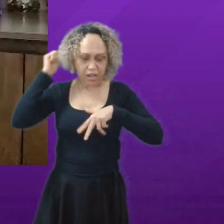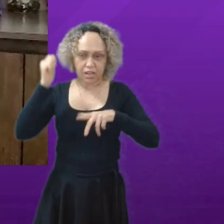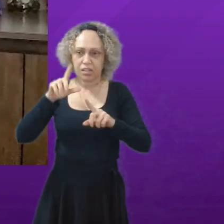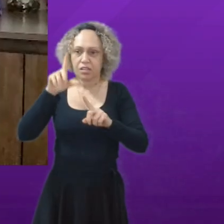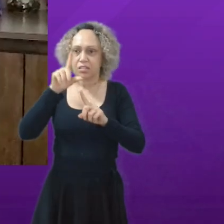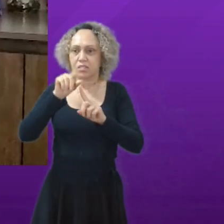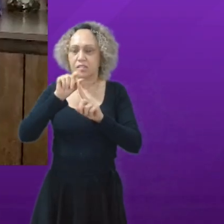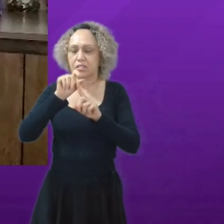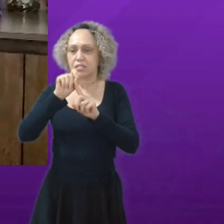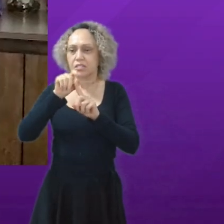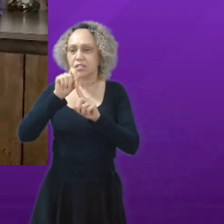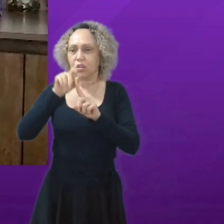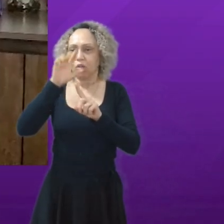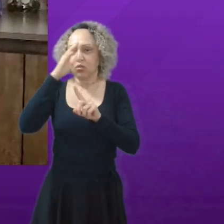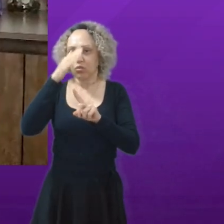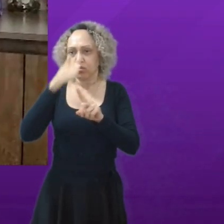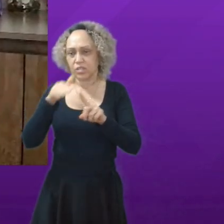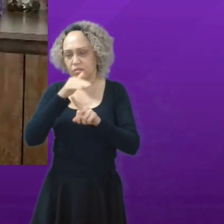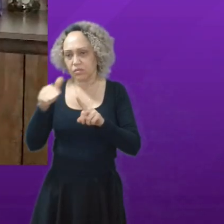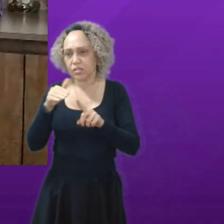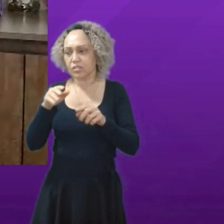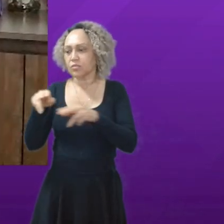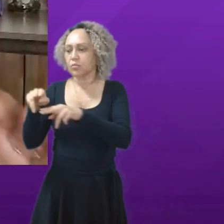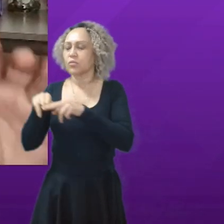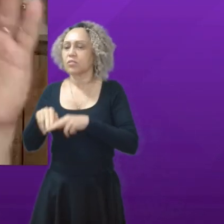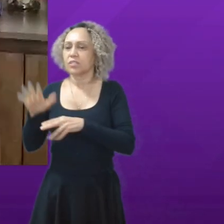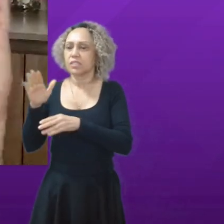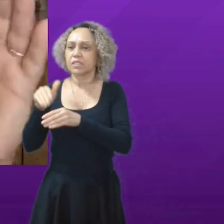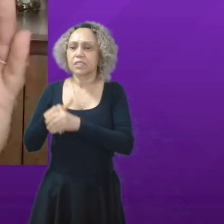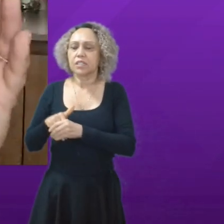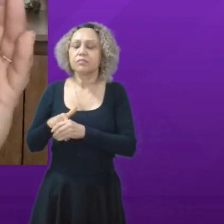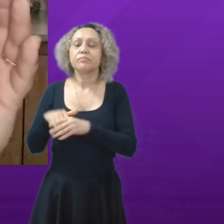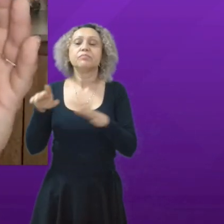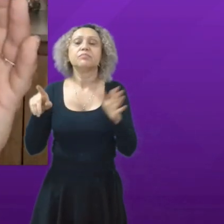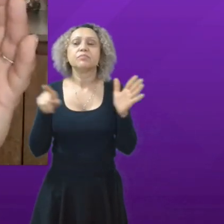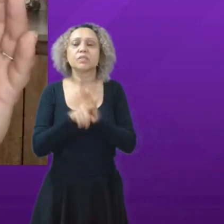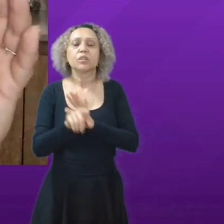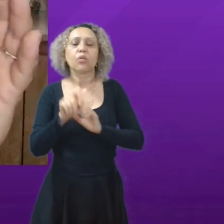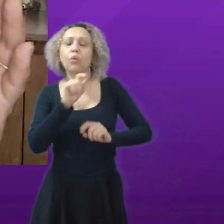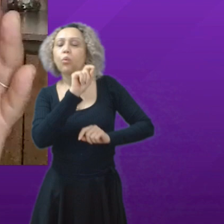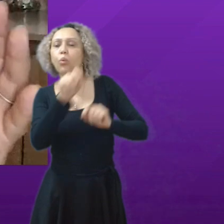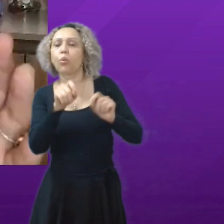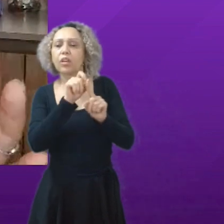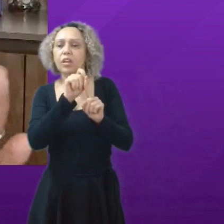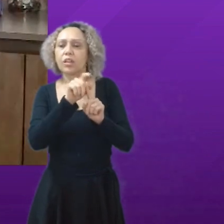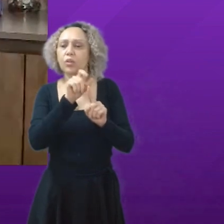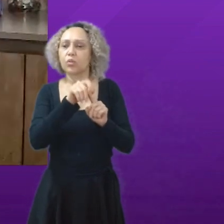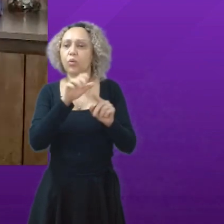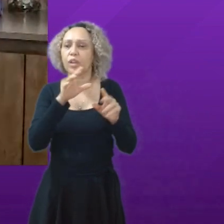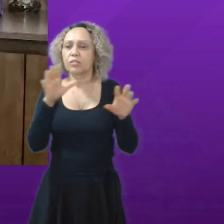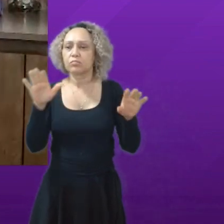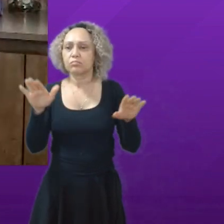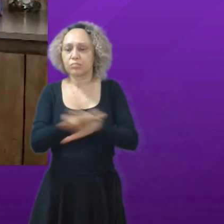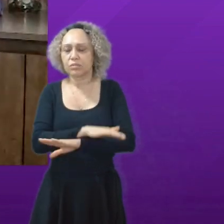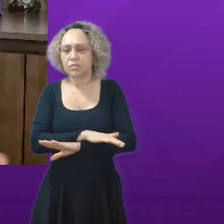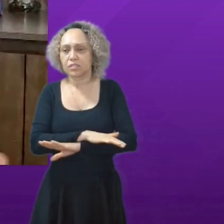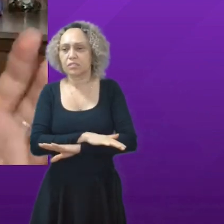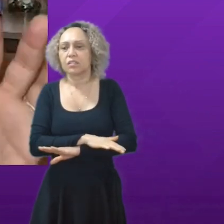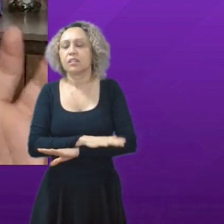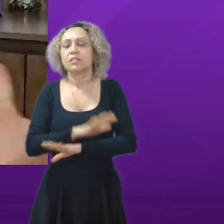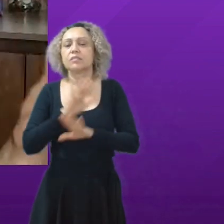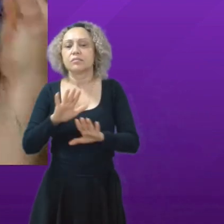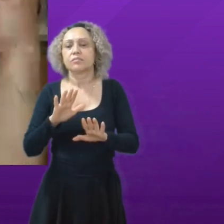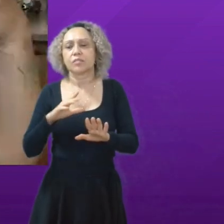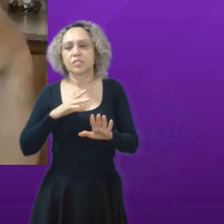verdade. O que que derrubou o Twitter? A gente tem um marco civil da internet, que é uma regulação